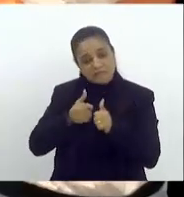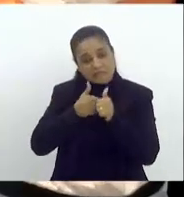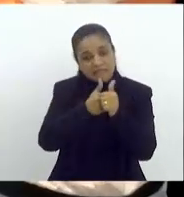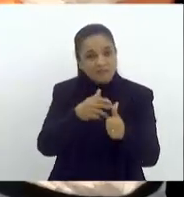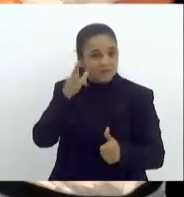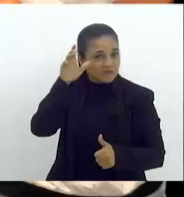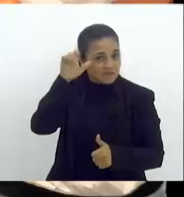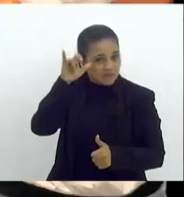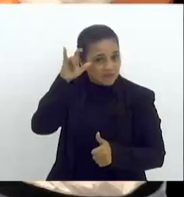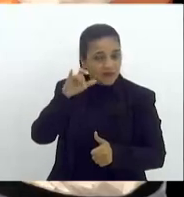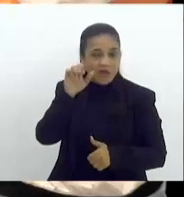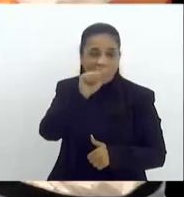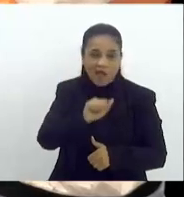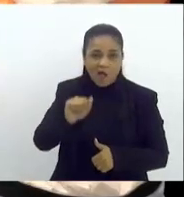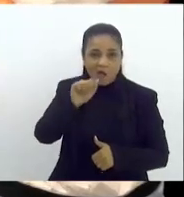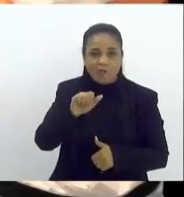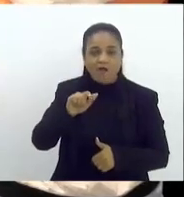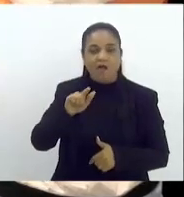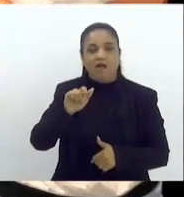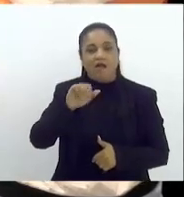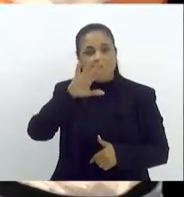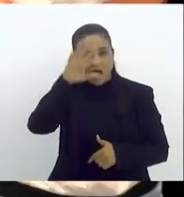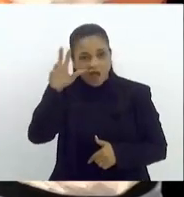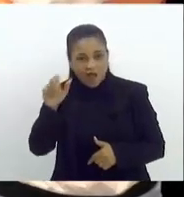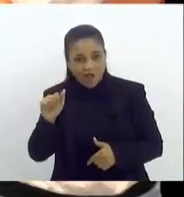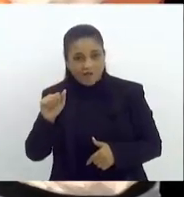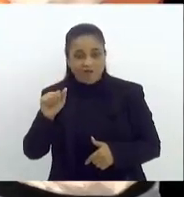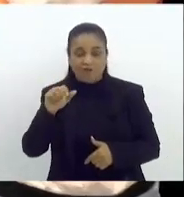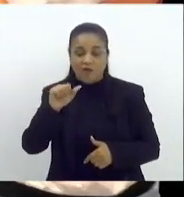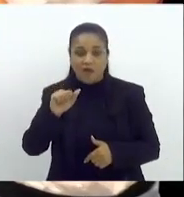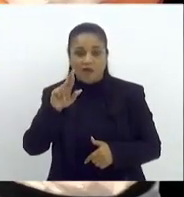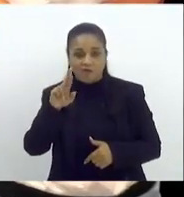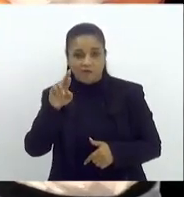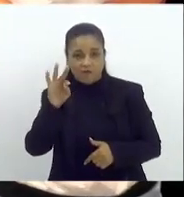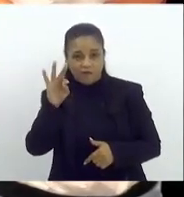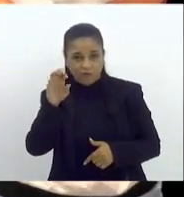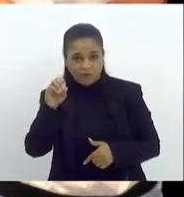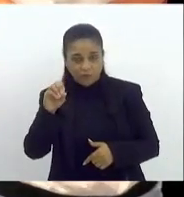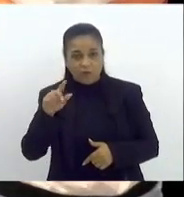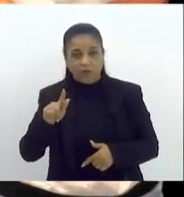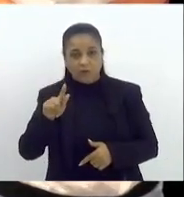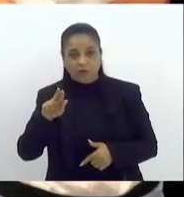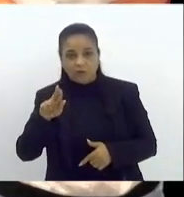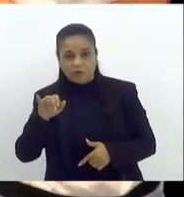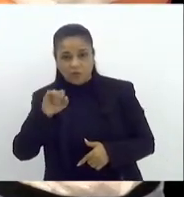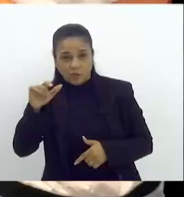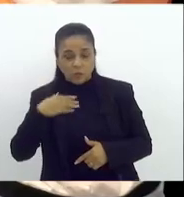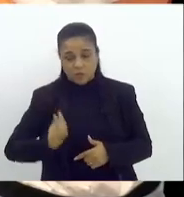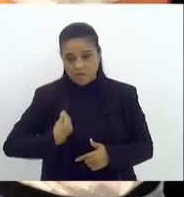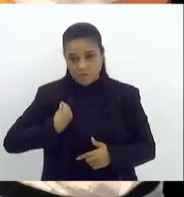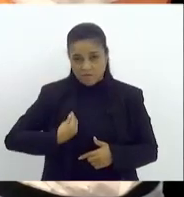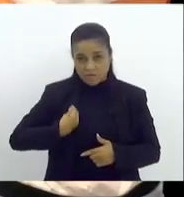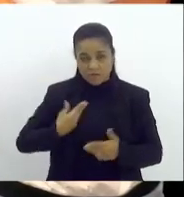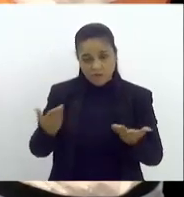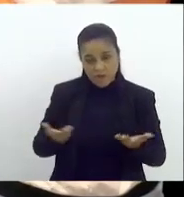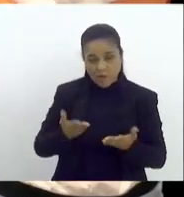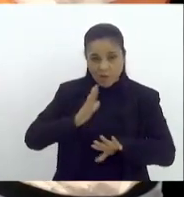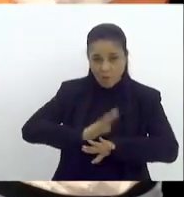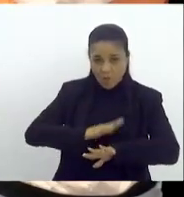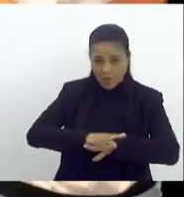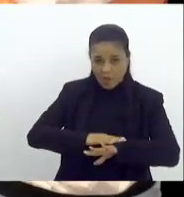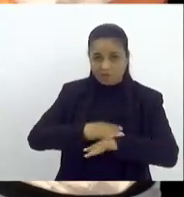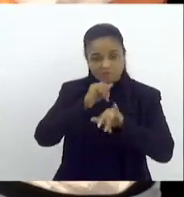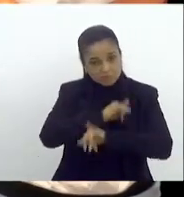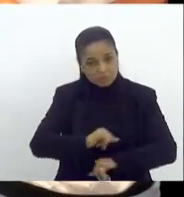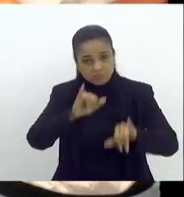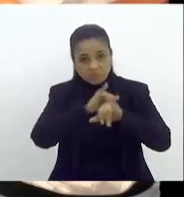lá no Instagram @afrodiu vou lançar um alvo esse ano tá ligado primeiro na minha vida falando sobre momento atual Então é isso vamos para